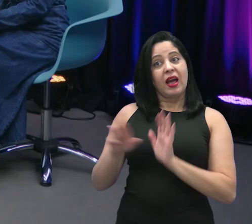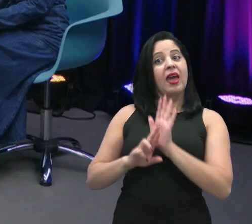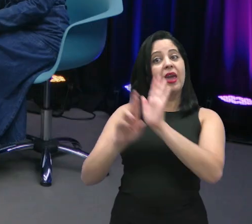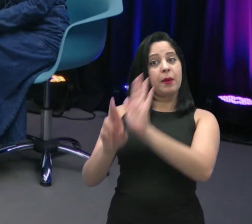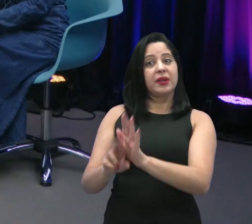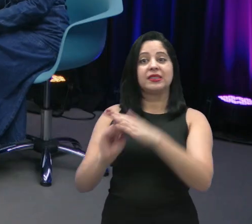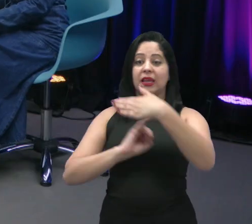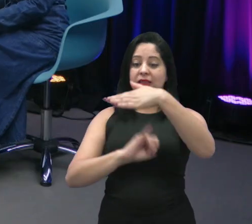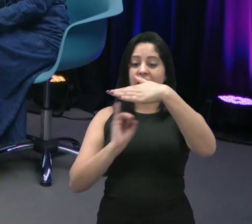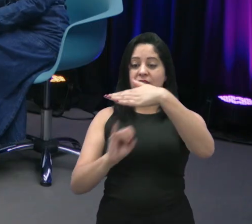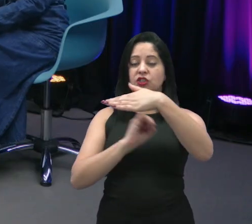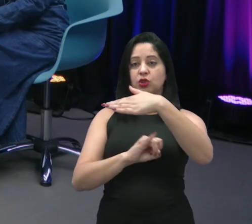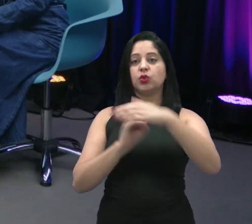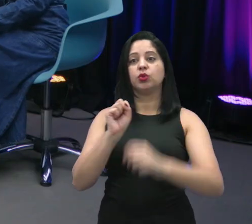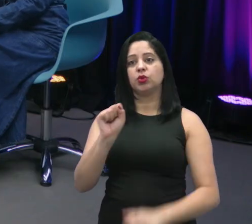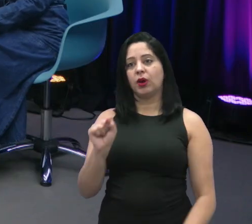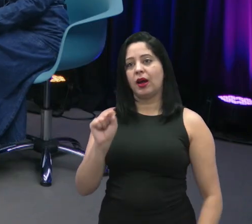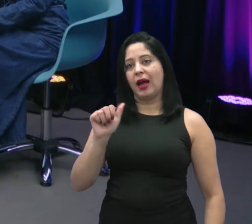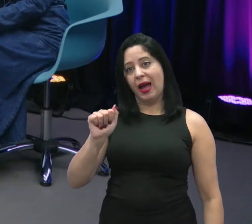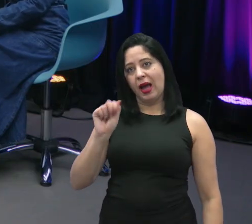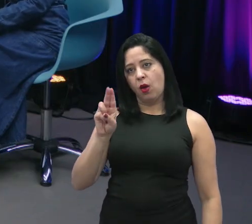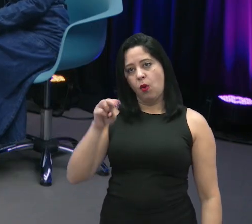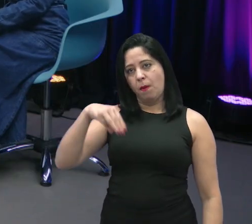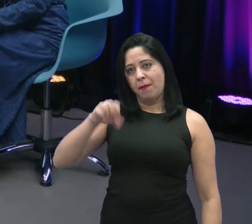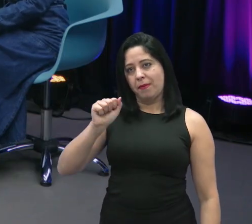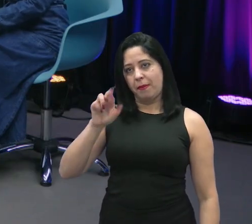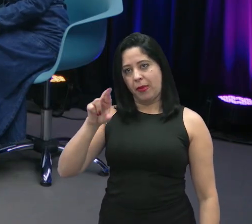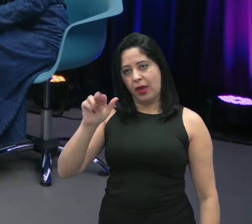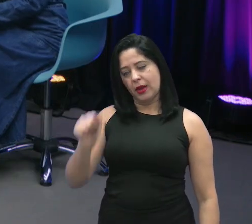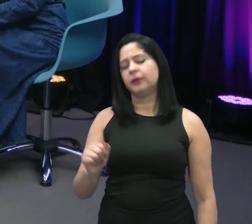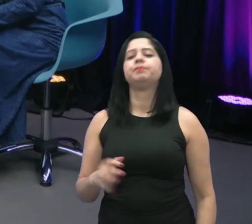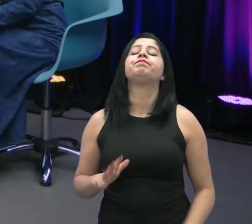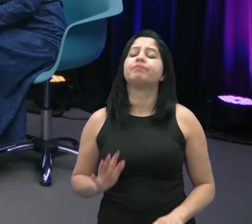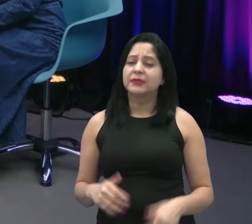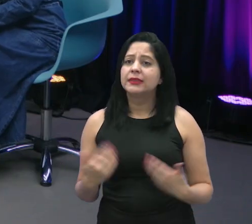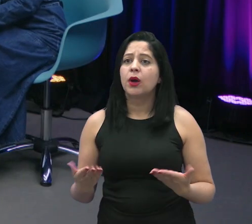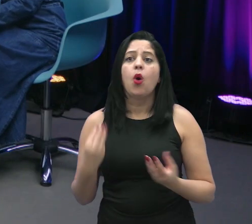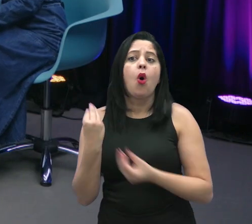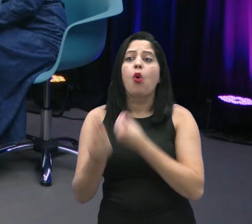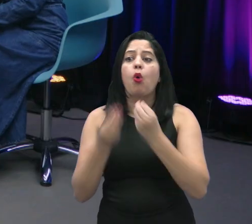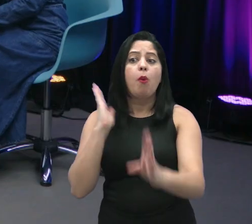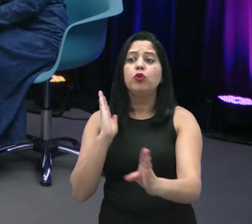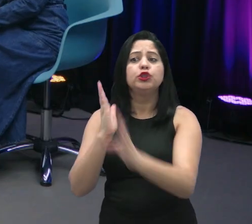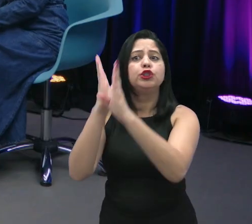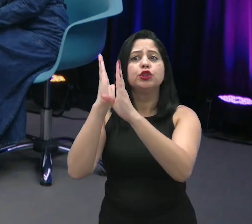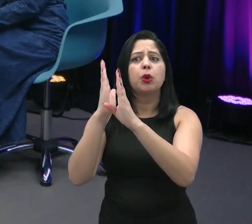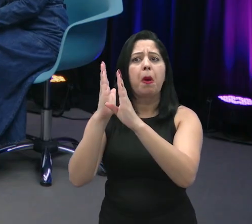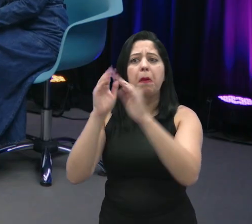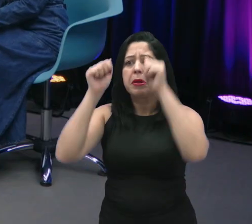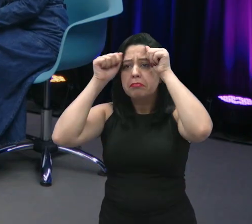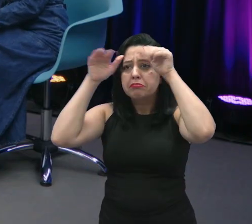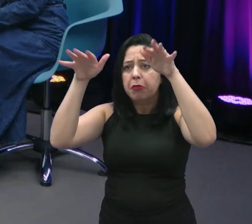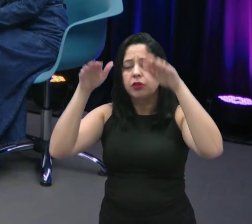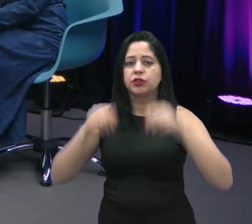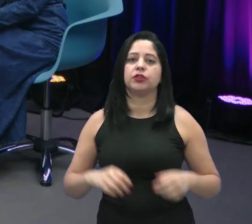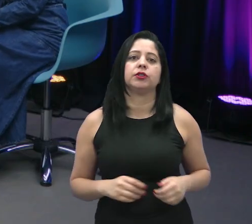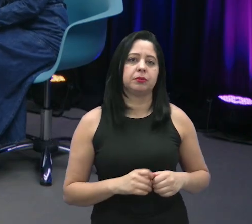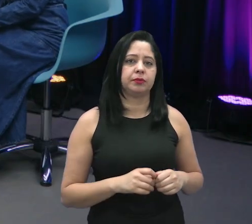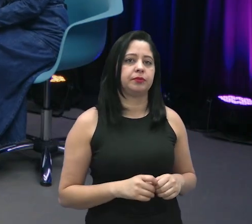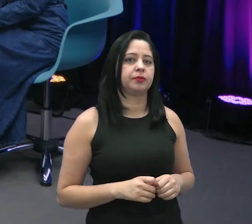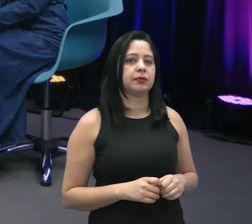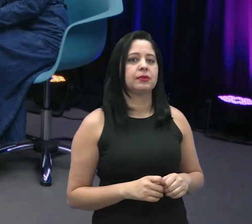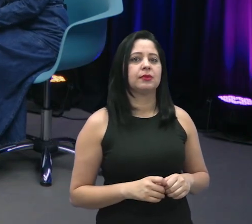Almera, prazer enorme, viu? Como que o autismo é identificado, é diagnosticado lá no Instituto?